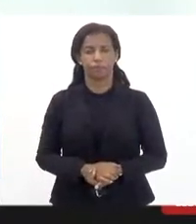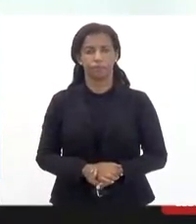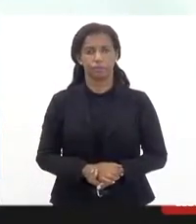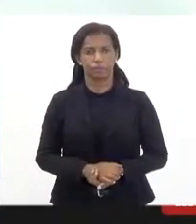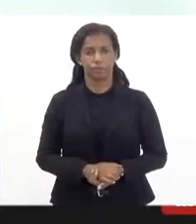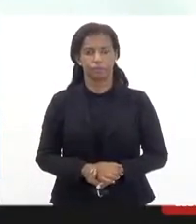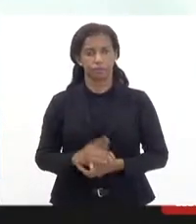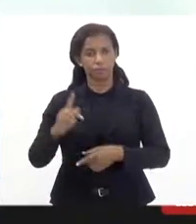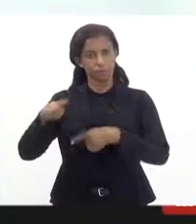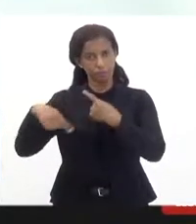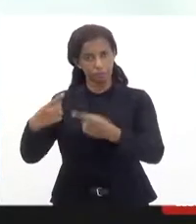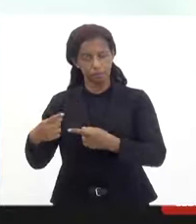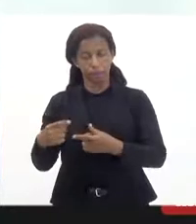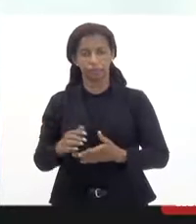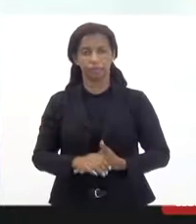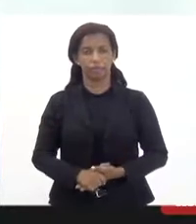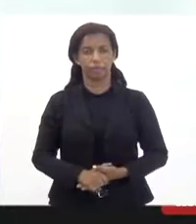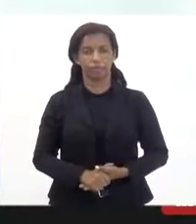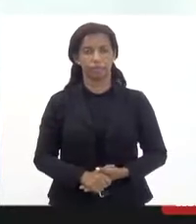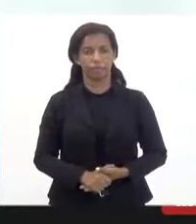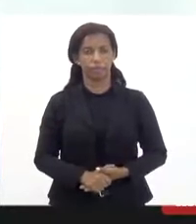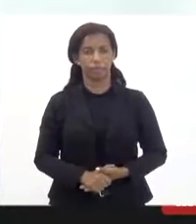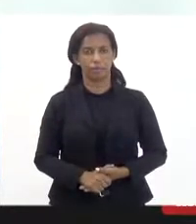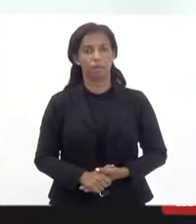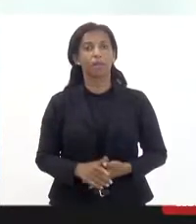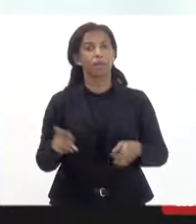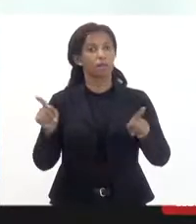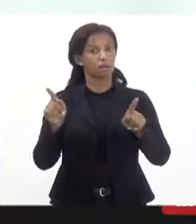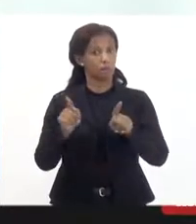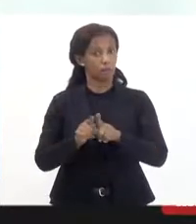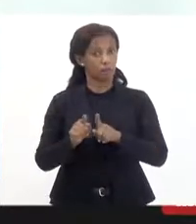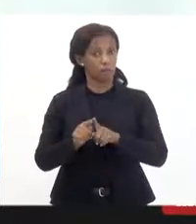A posteriori, ouviremos